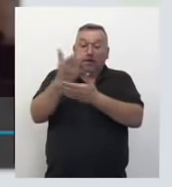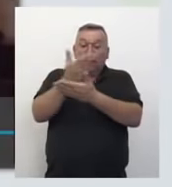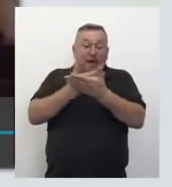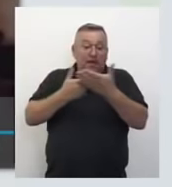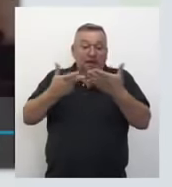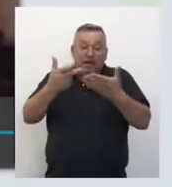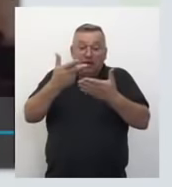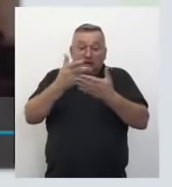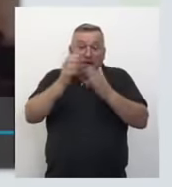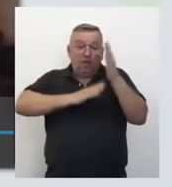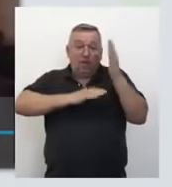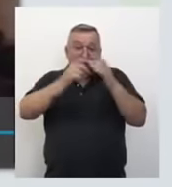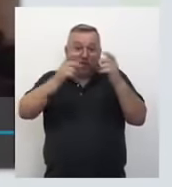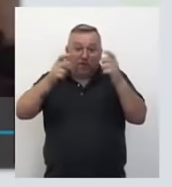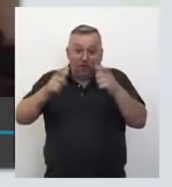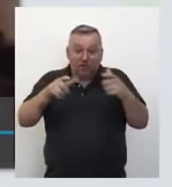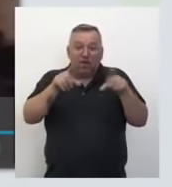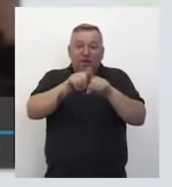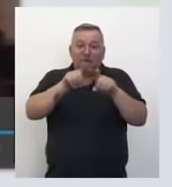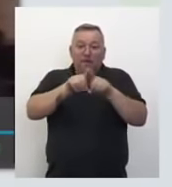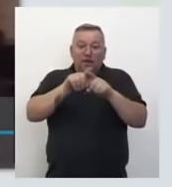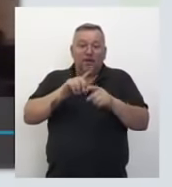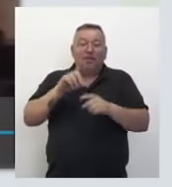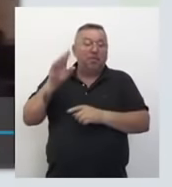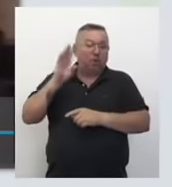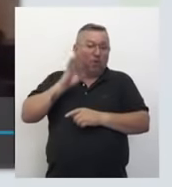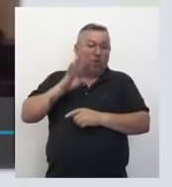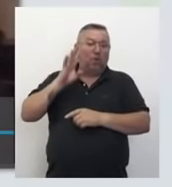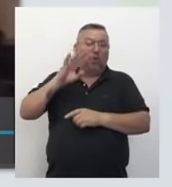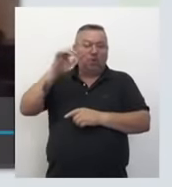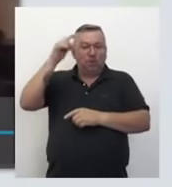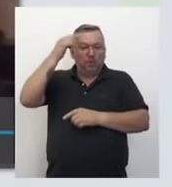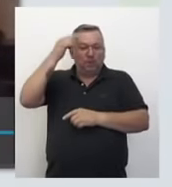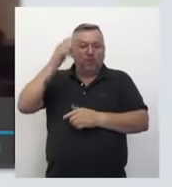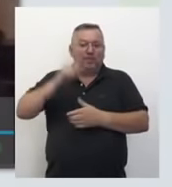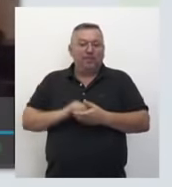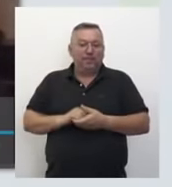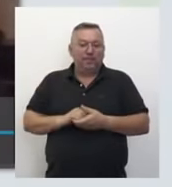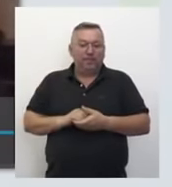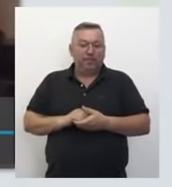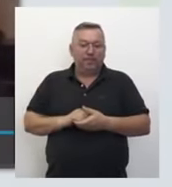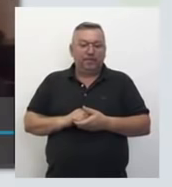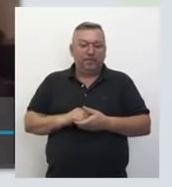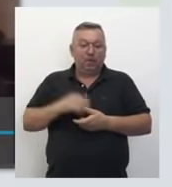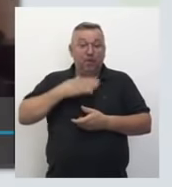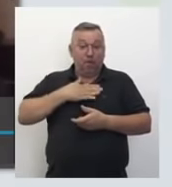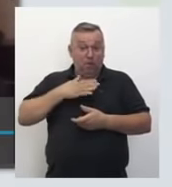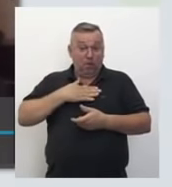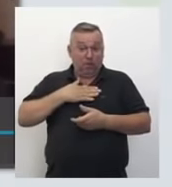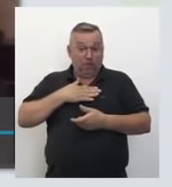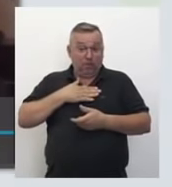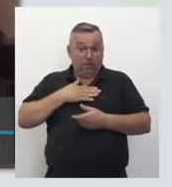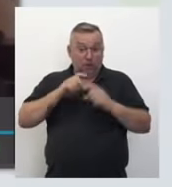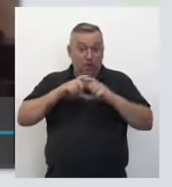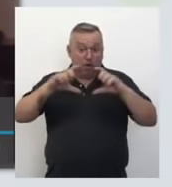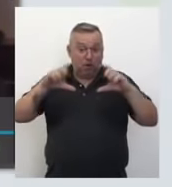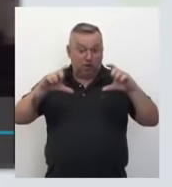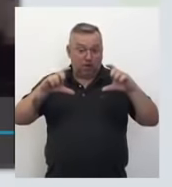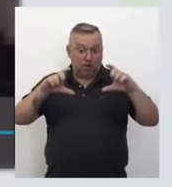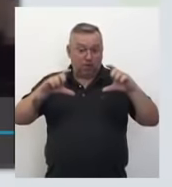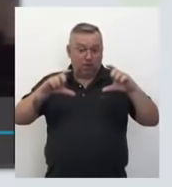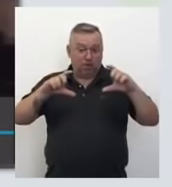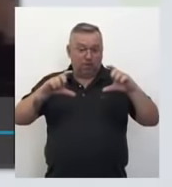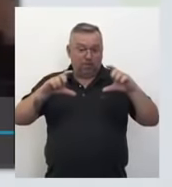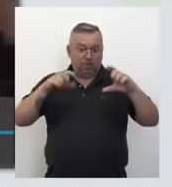desenhos de um artista local também. Isso é muito legal de ter no cartão postal. O meu cartão postal aqui, ó, segundo lado.